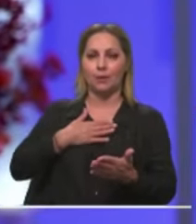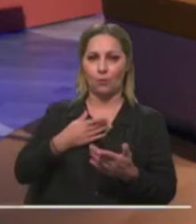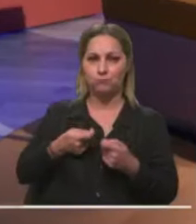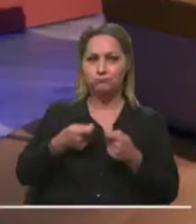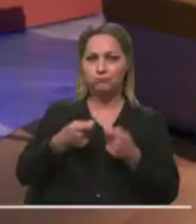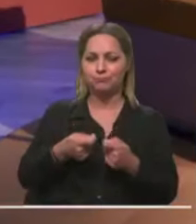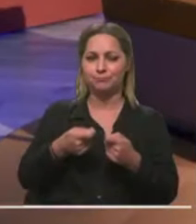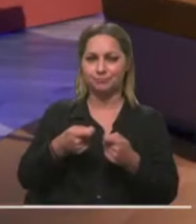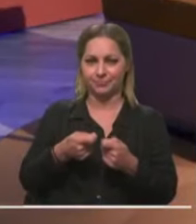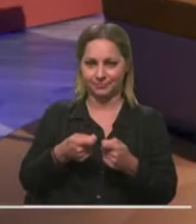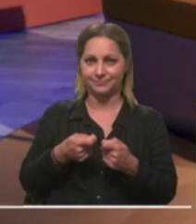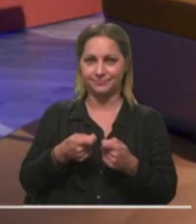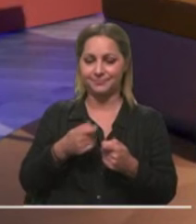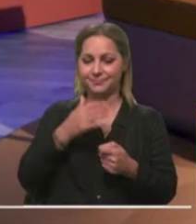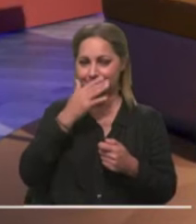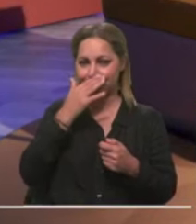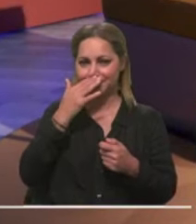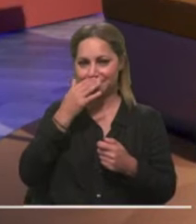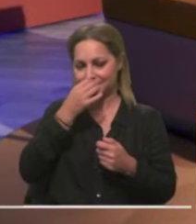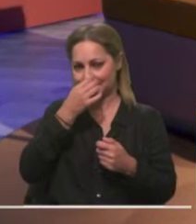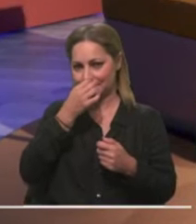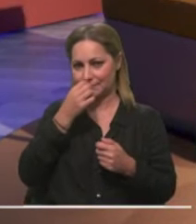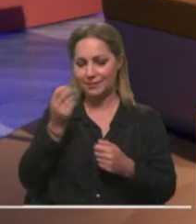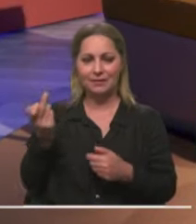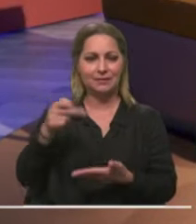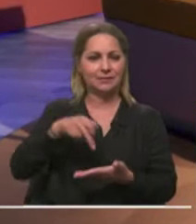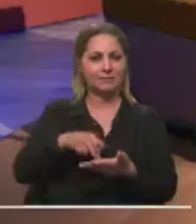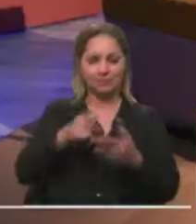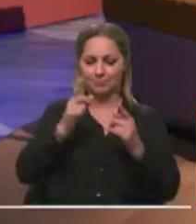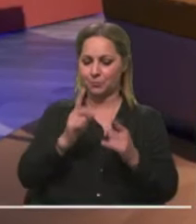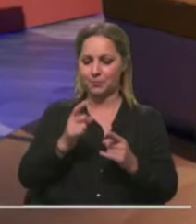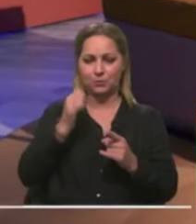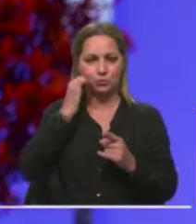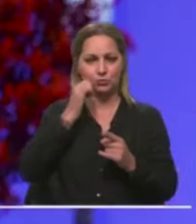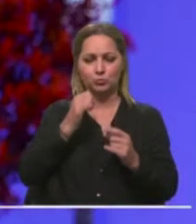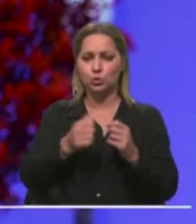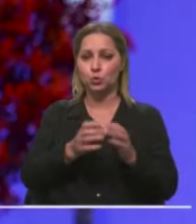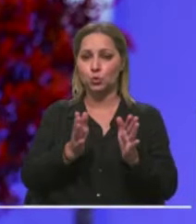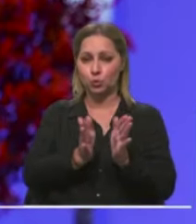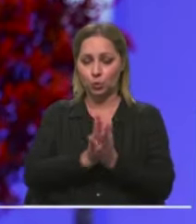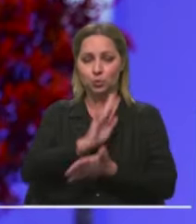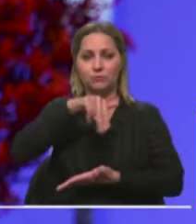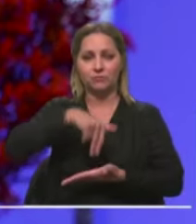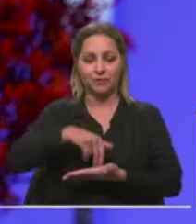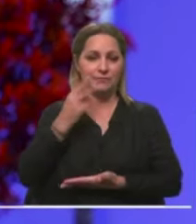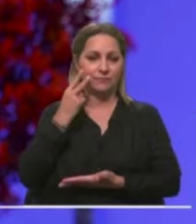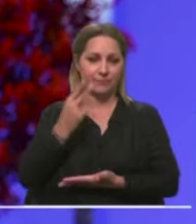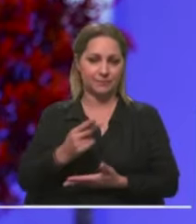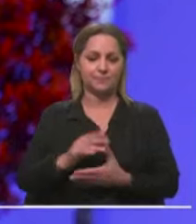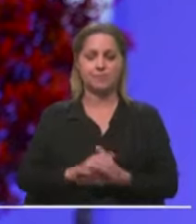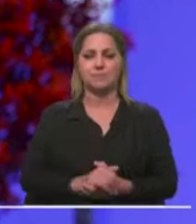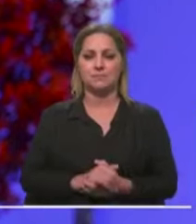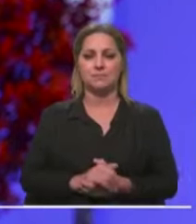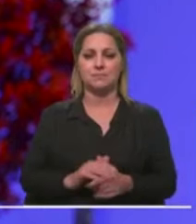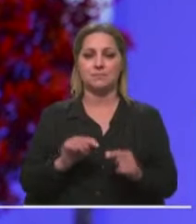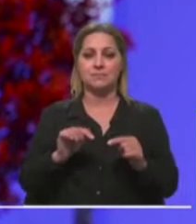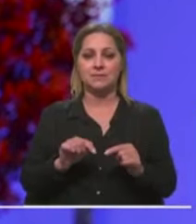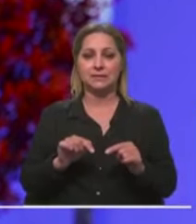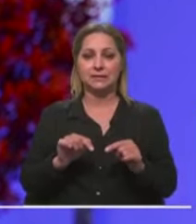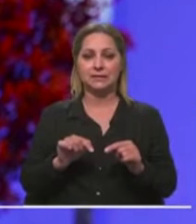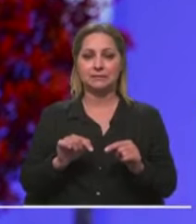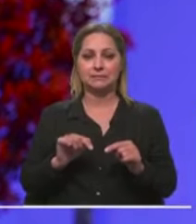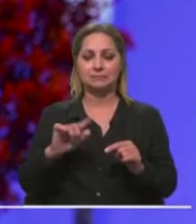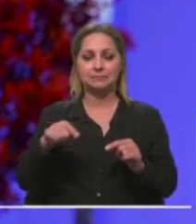Pedro e e foi a todas as estreias dos dos nossos filmes Hum E este não vai poder estar mas